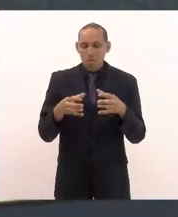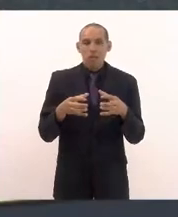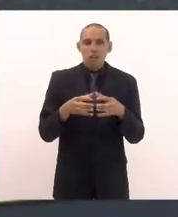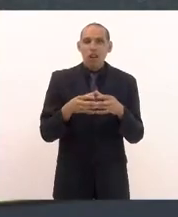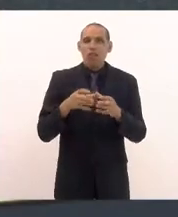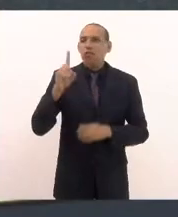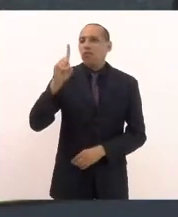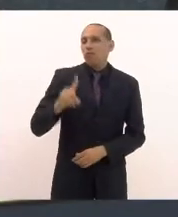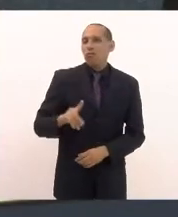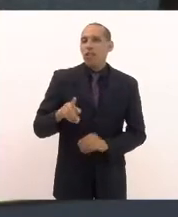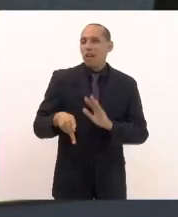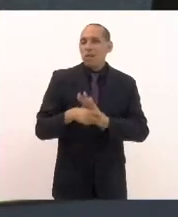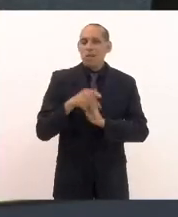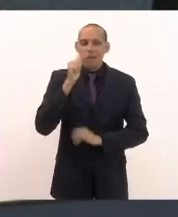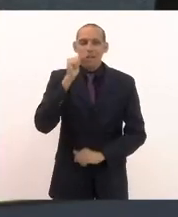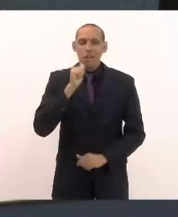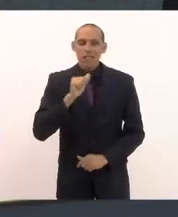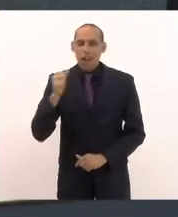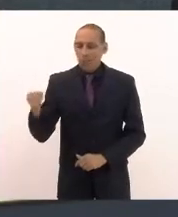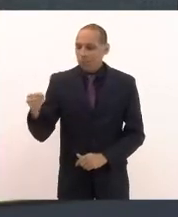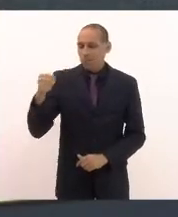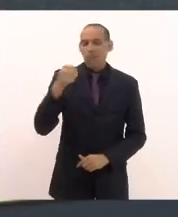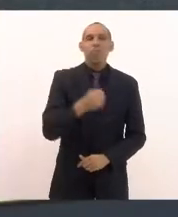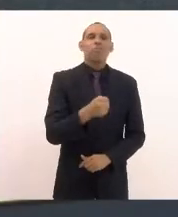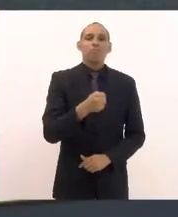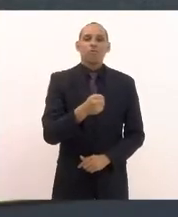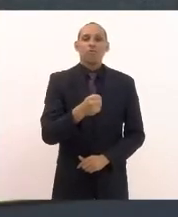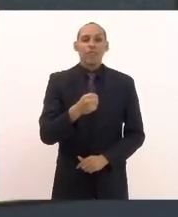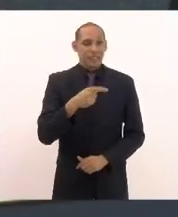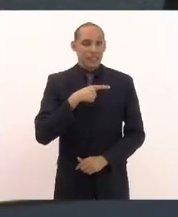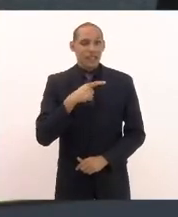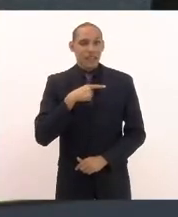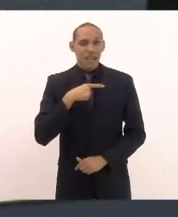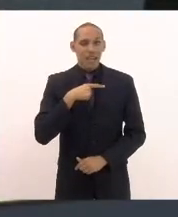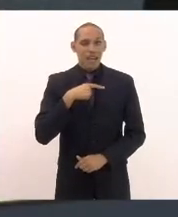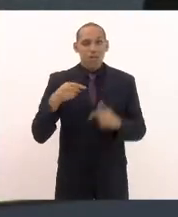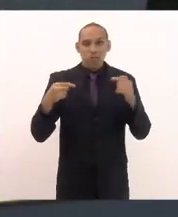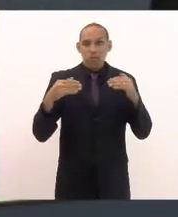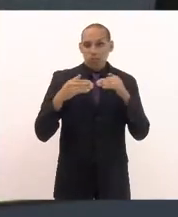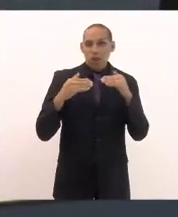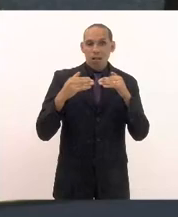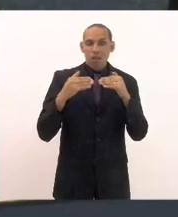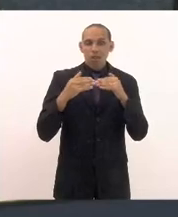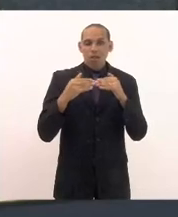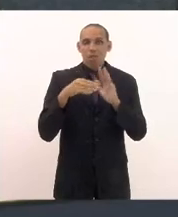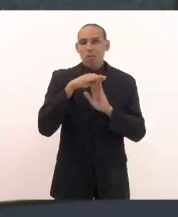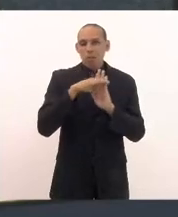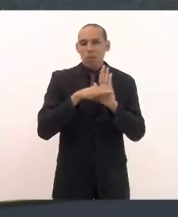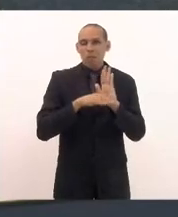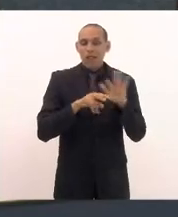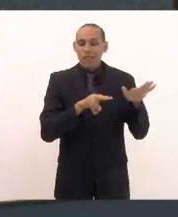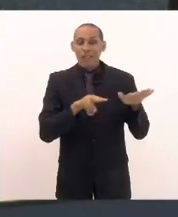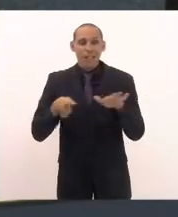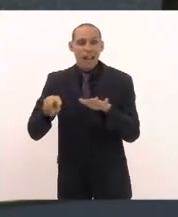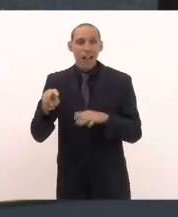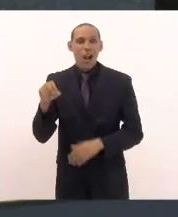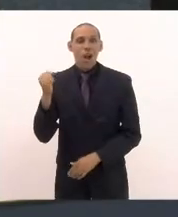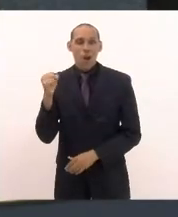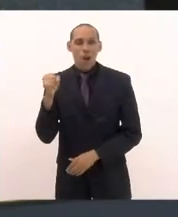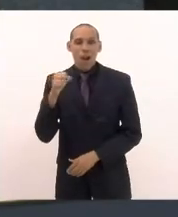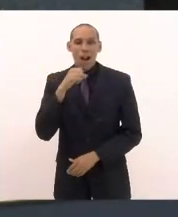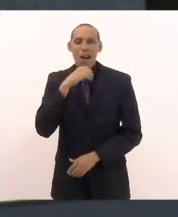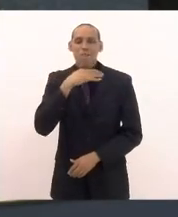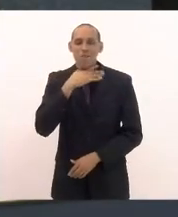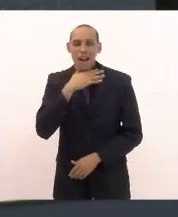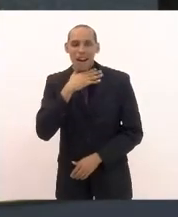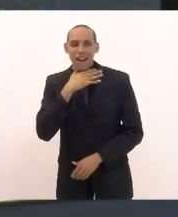Mulher, trouxe aqui, e há um acordo de procedimento que, na semana de 8 de março, os projetos, não